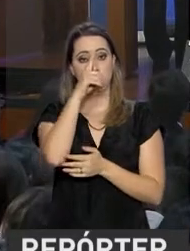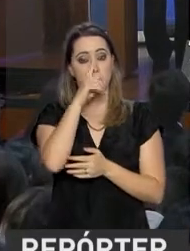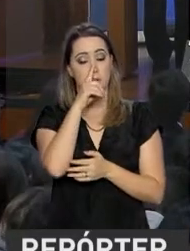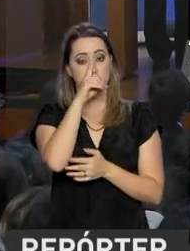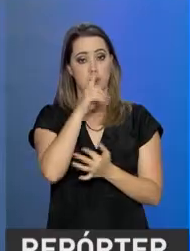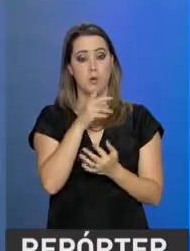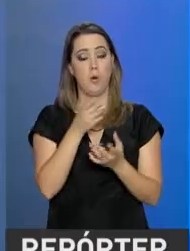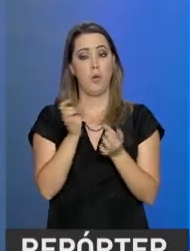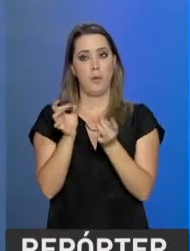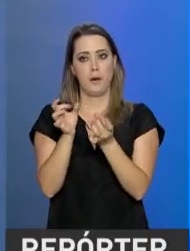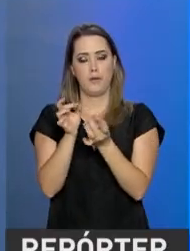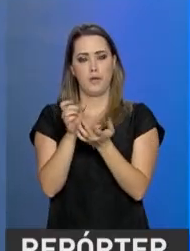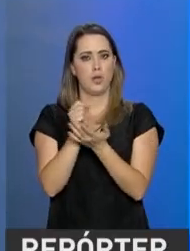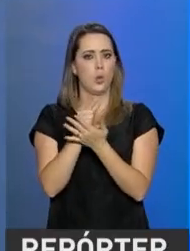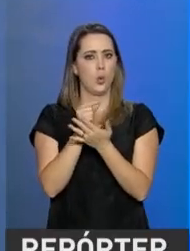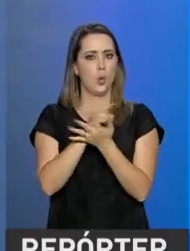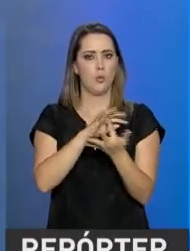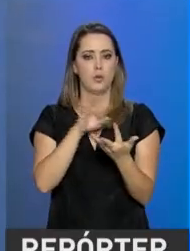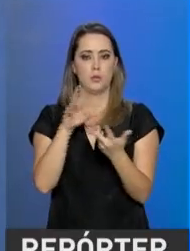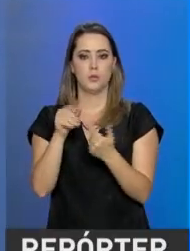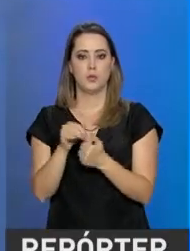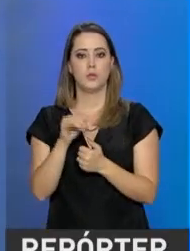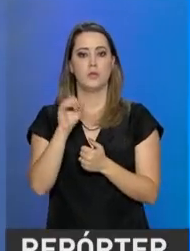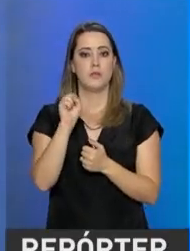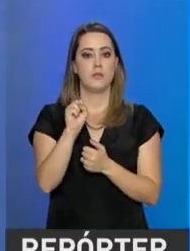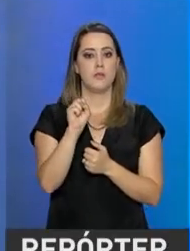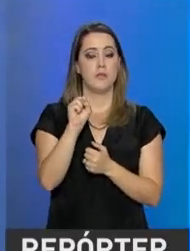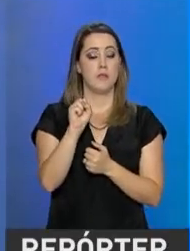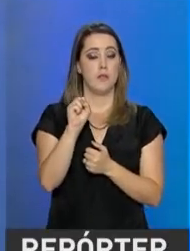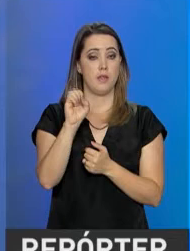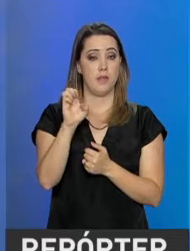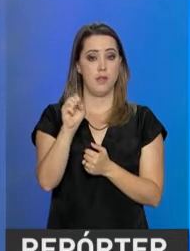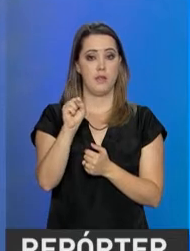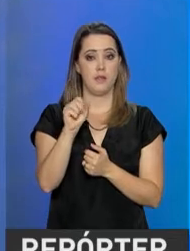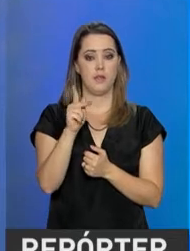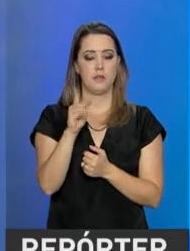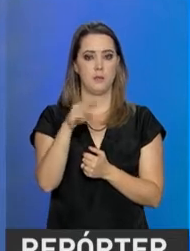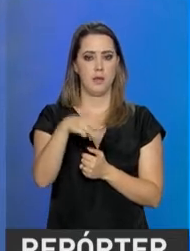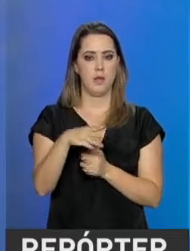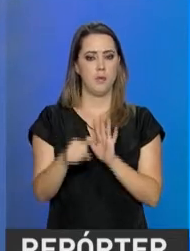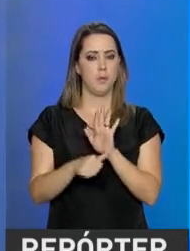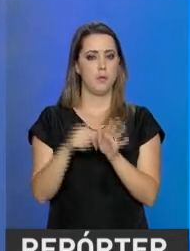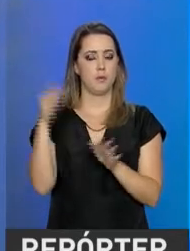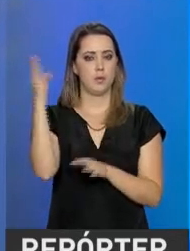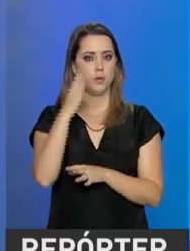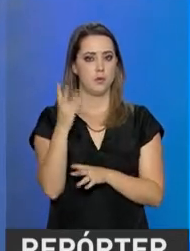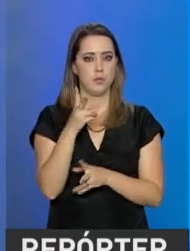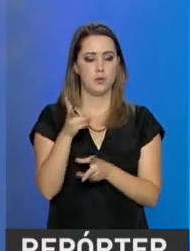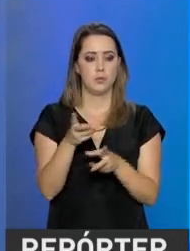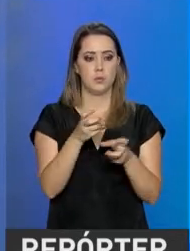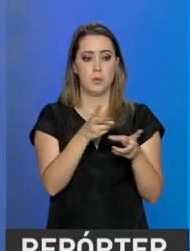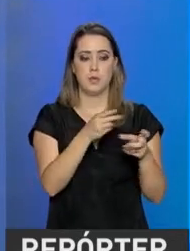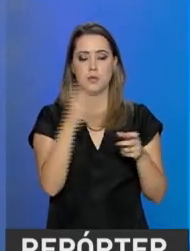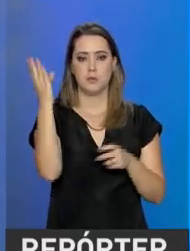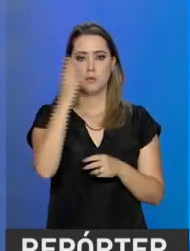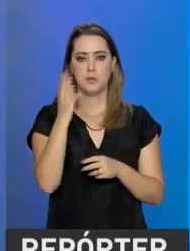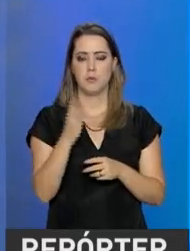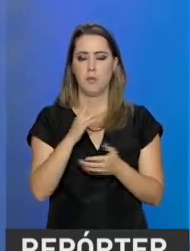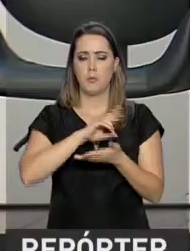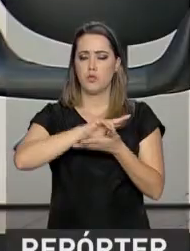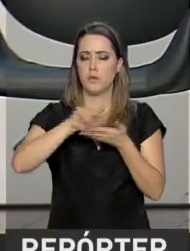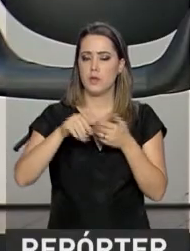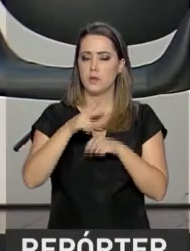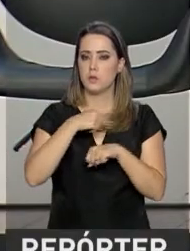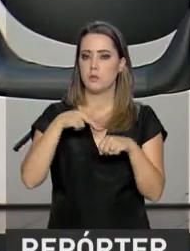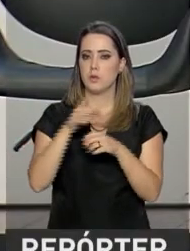internacionais lançado pela espm em são paulo é o primeiro no brasil a avaliar países em itens como macroeconomia